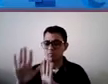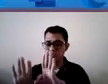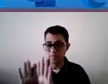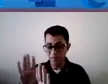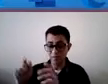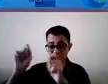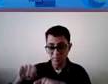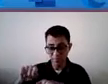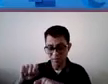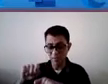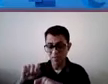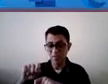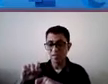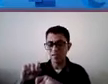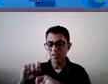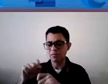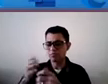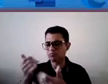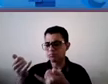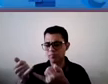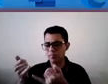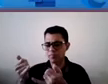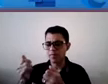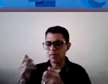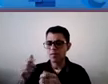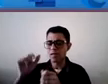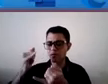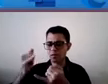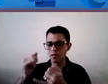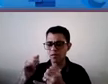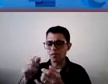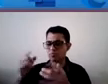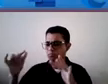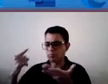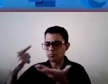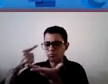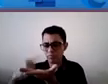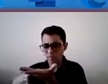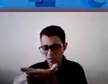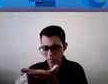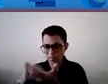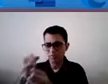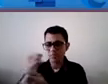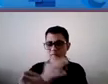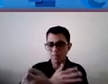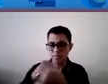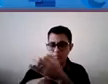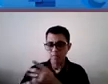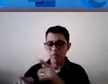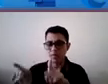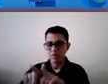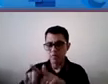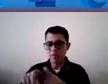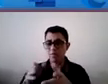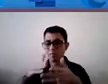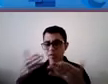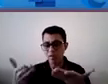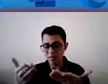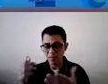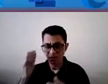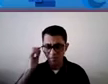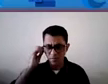essas competências que entram em jogo. Elas entram em jogo combinadas com as competências cognitivas, mas são elas